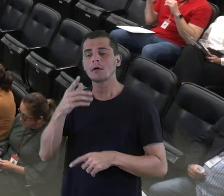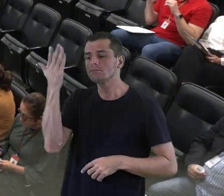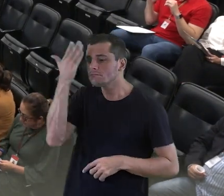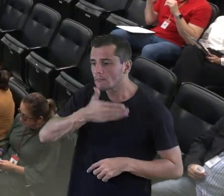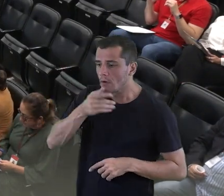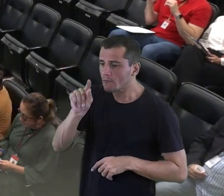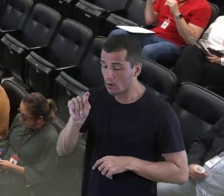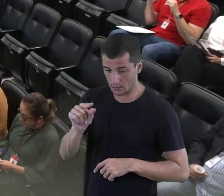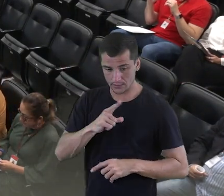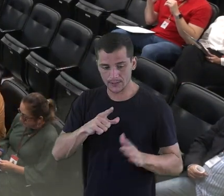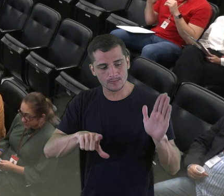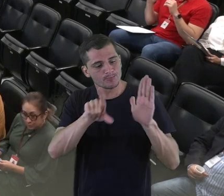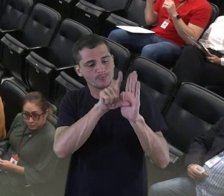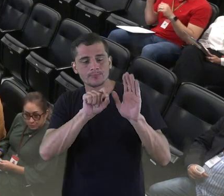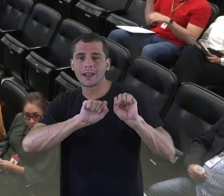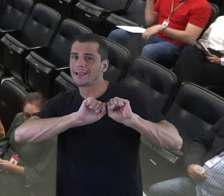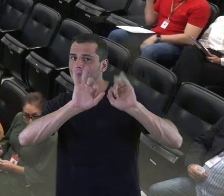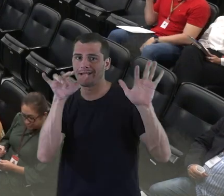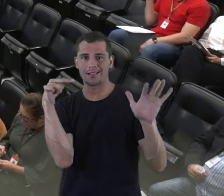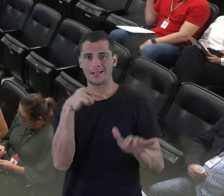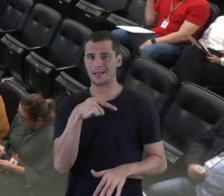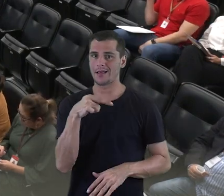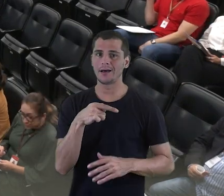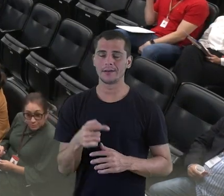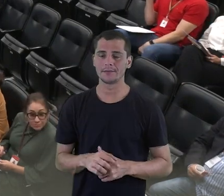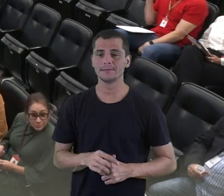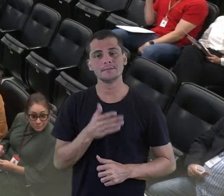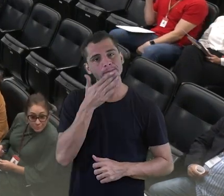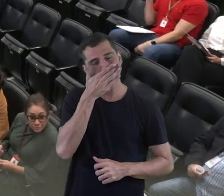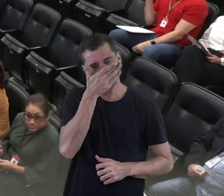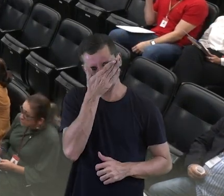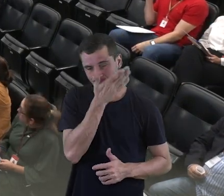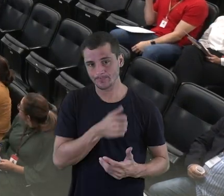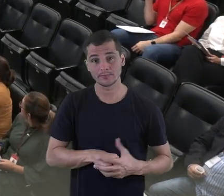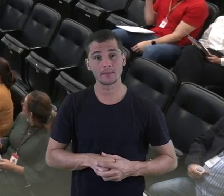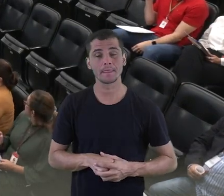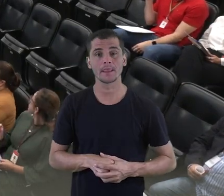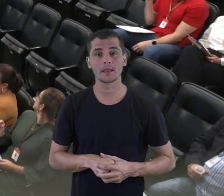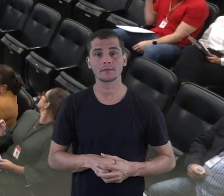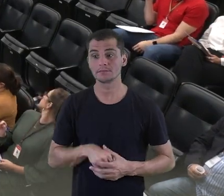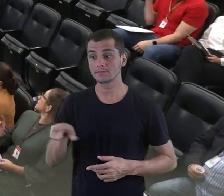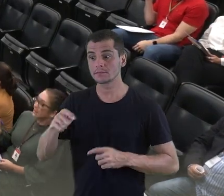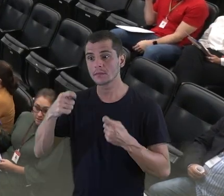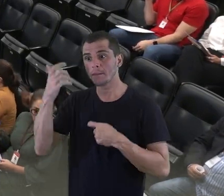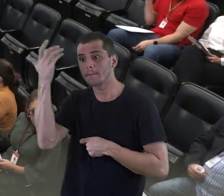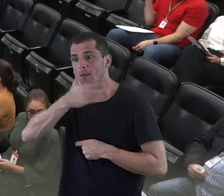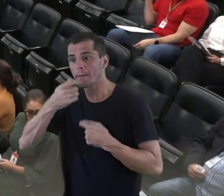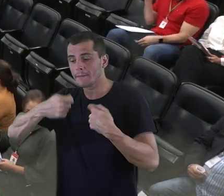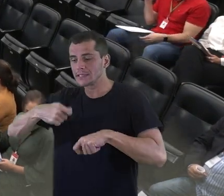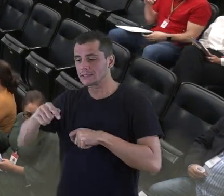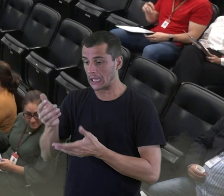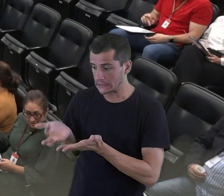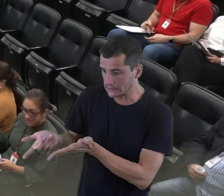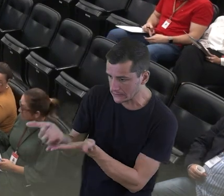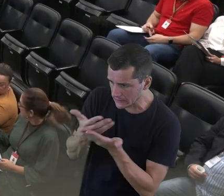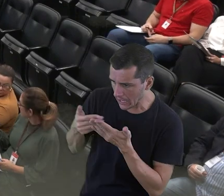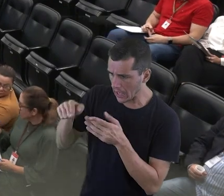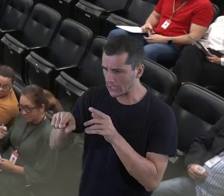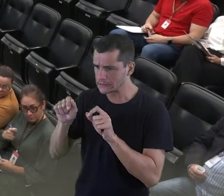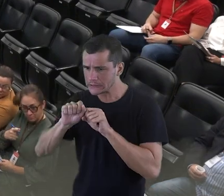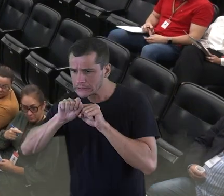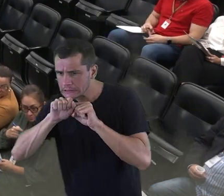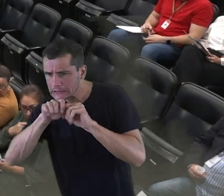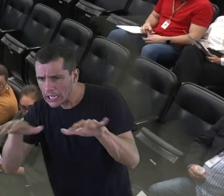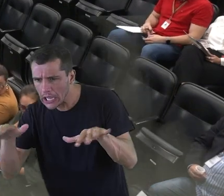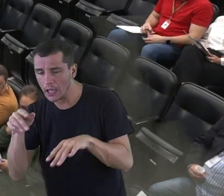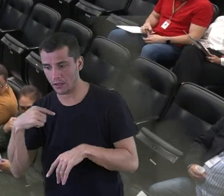que lhe foi atribuído bom daí é fácil se o tratamento não foi realizado por mim e o